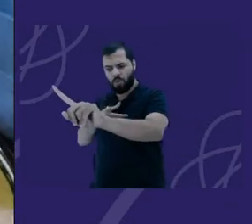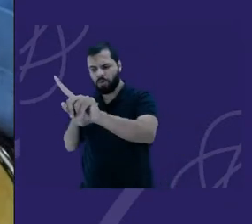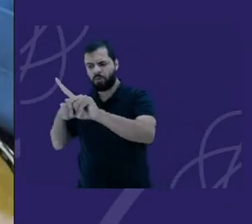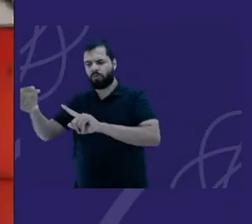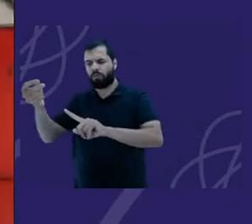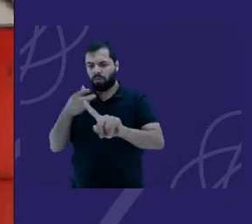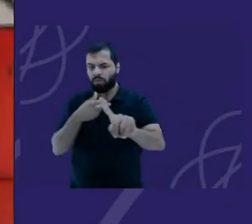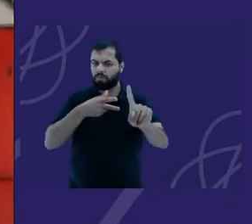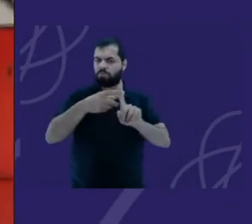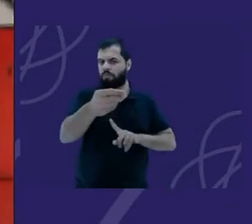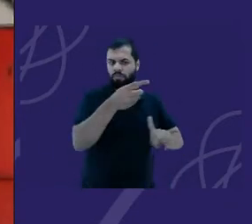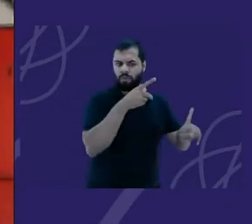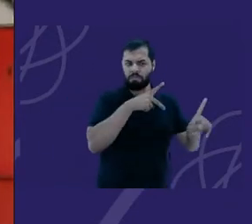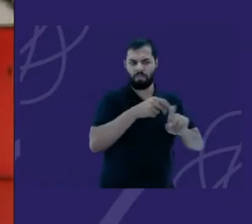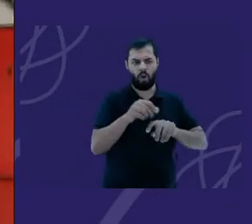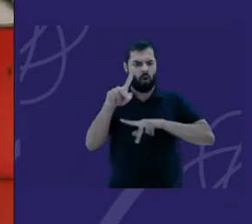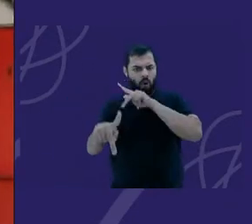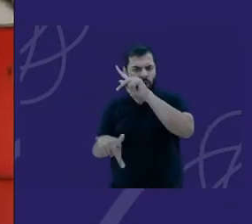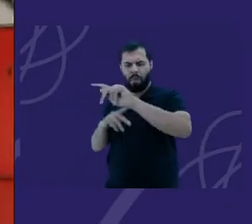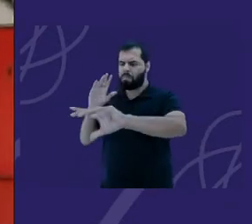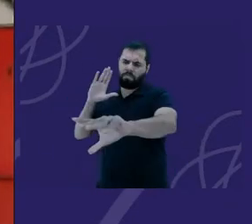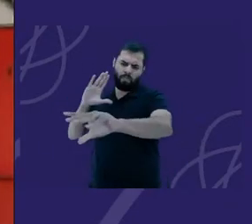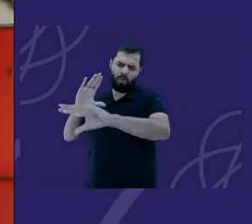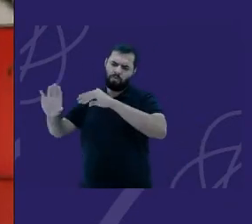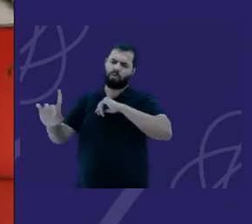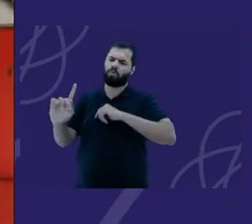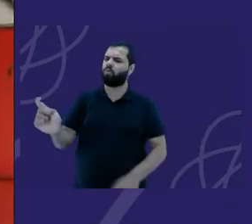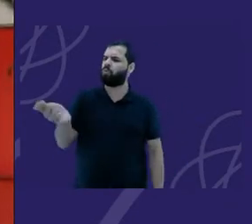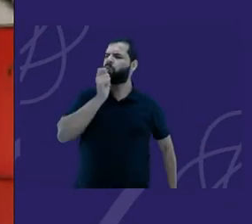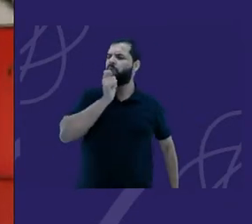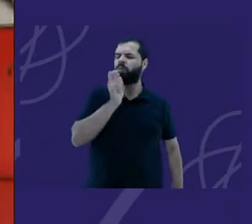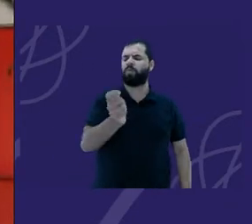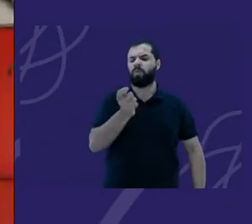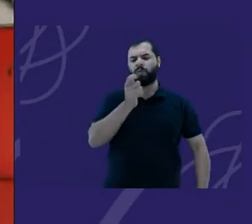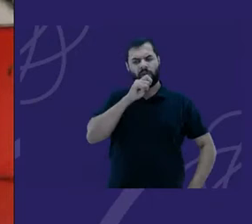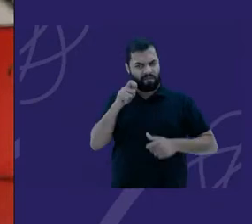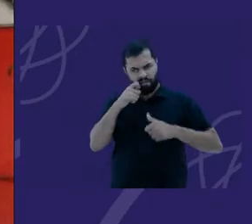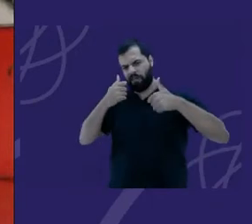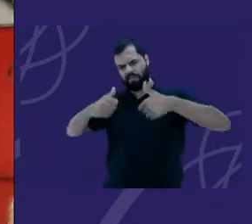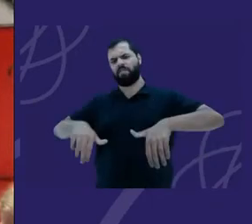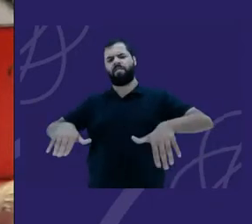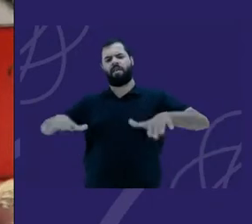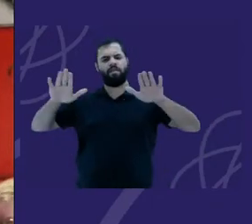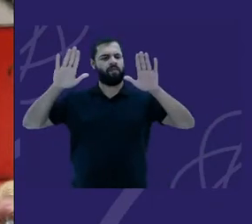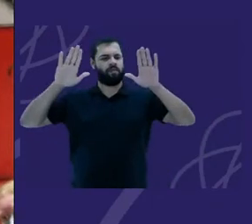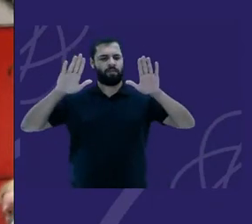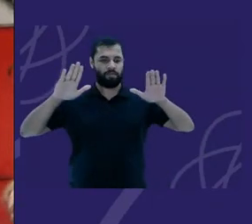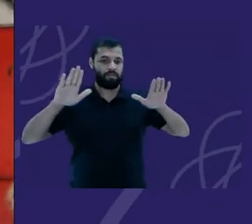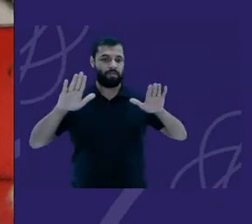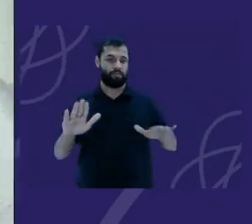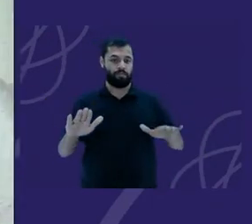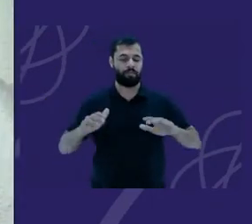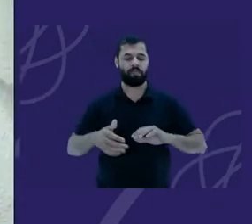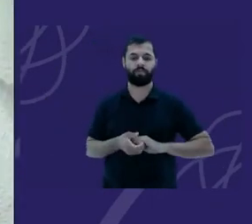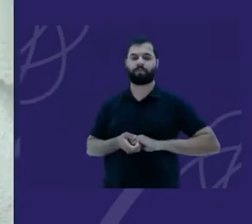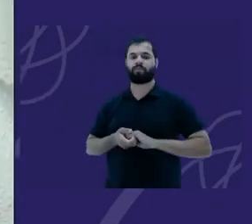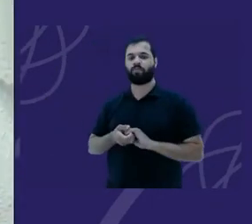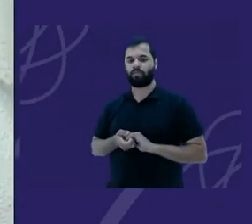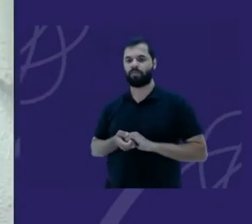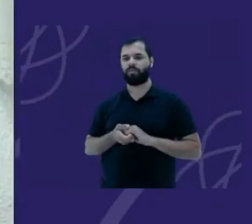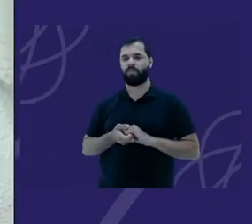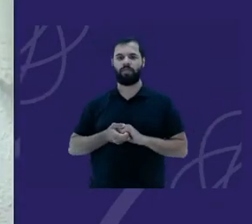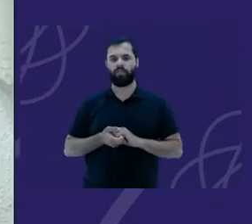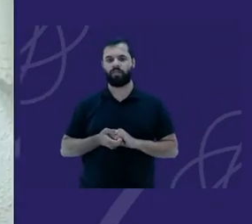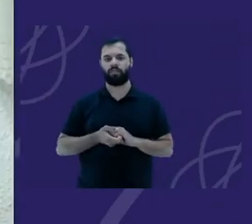que não for demais. Segure o braço do seu namorado, ou segura a menina, rapaz.